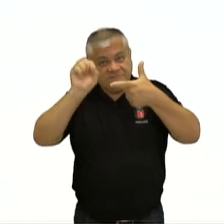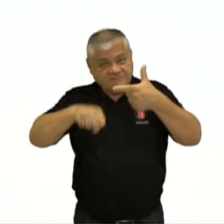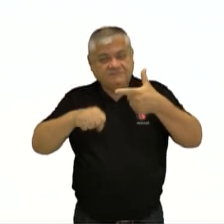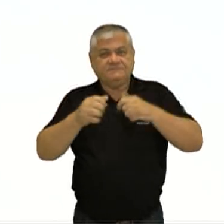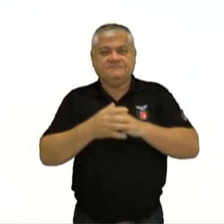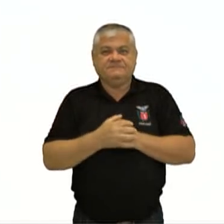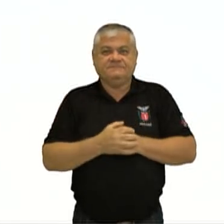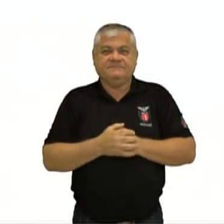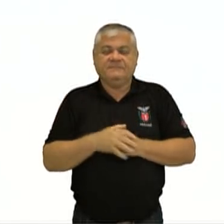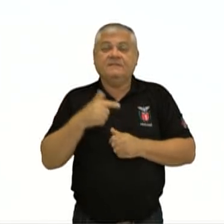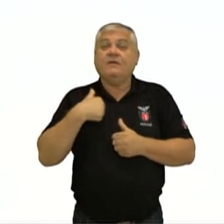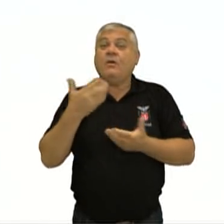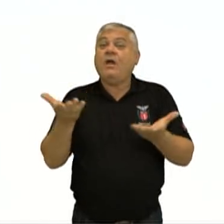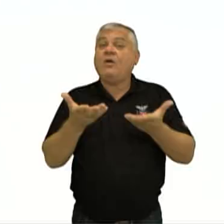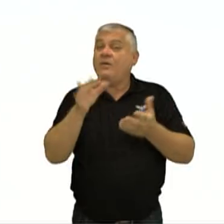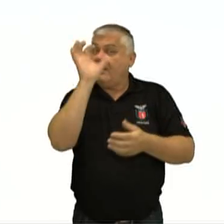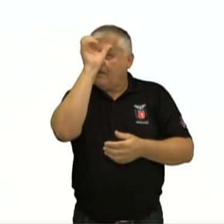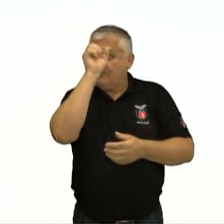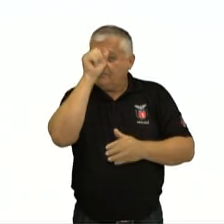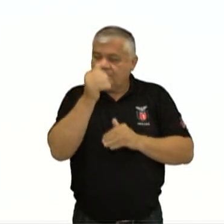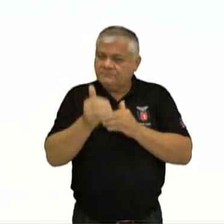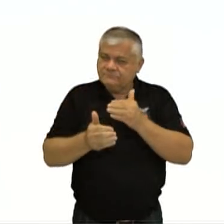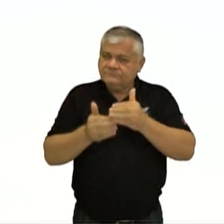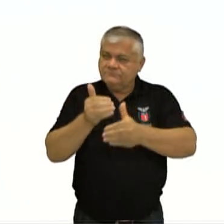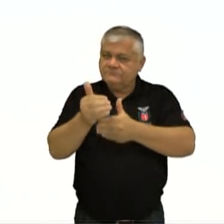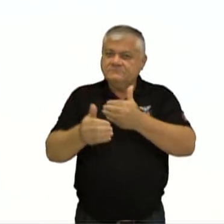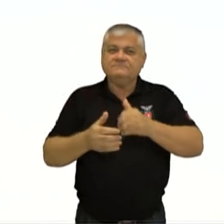bastante. É isso que nós vamos ver aos pouquinhos.